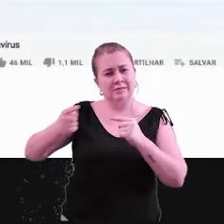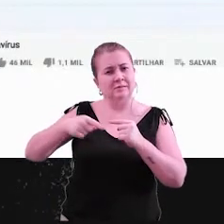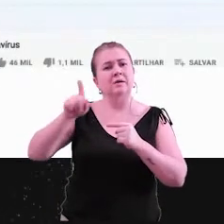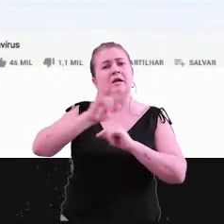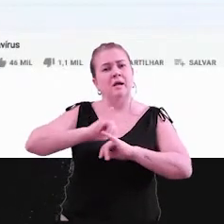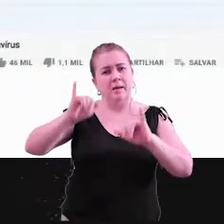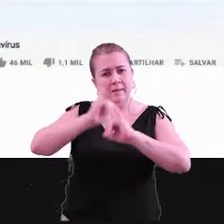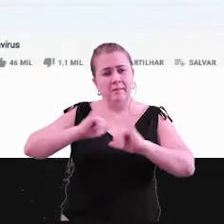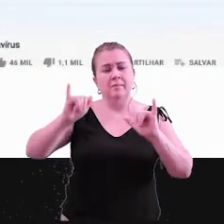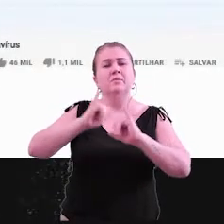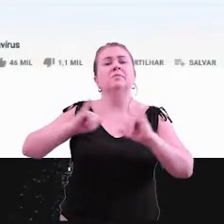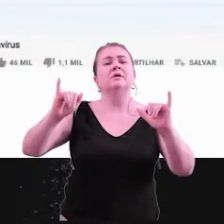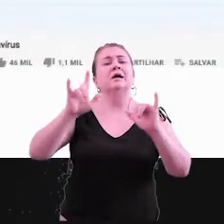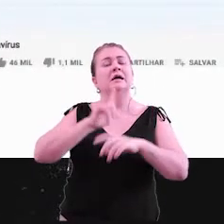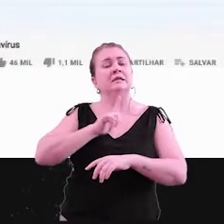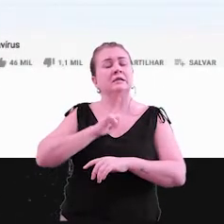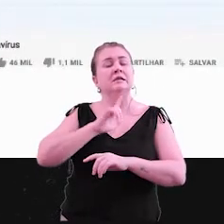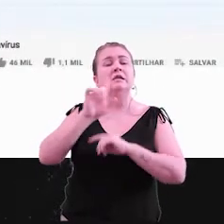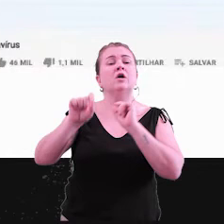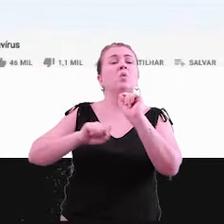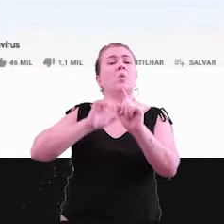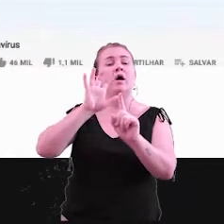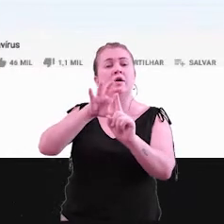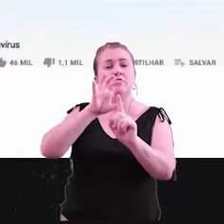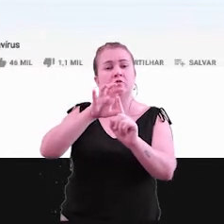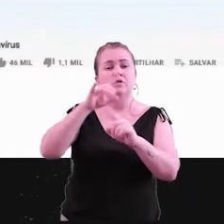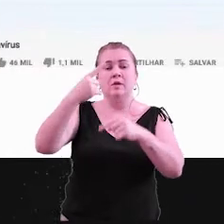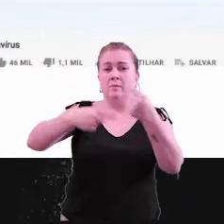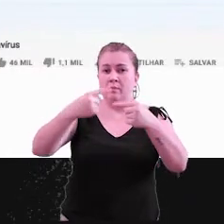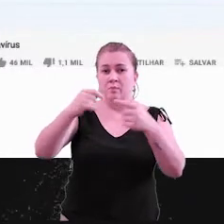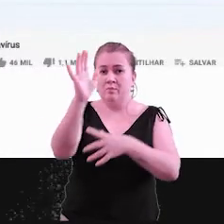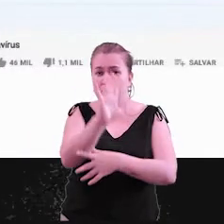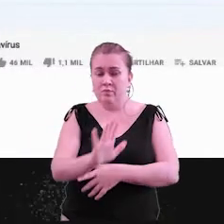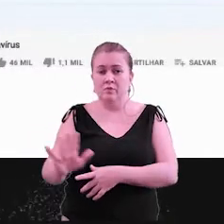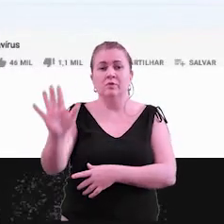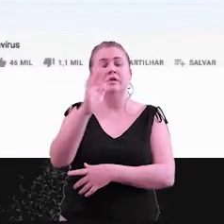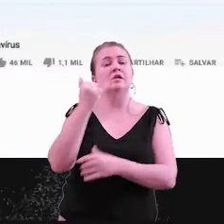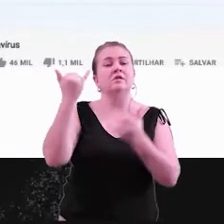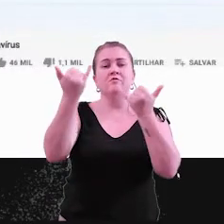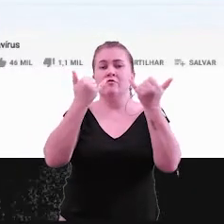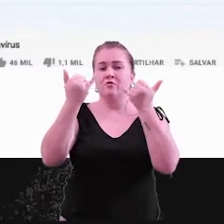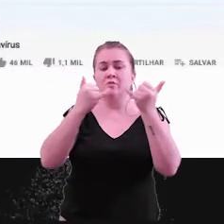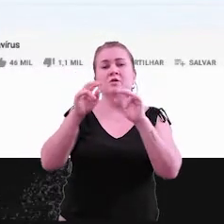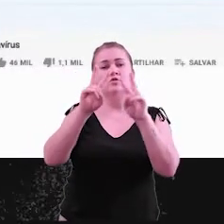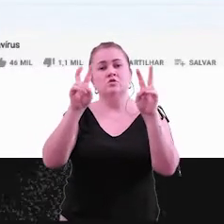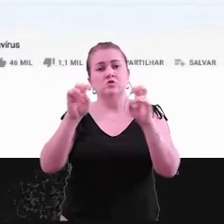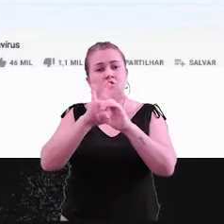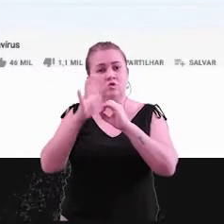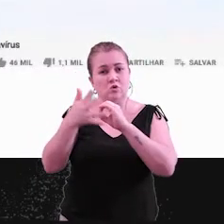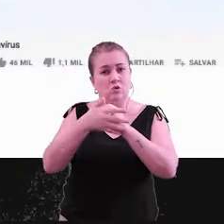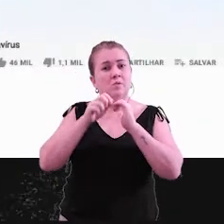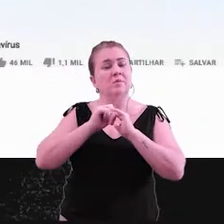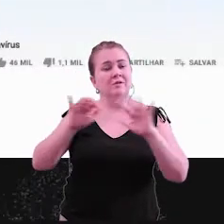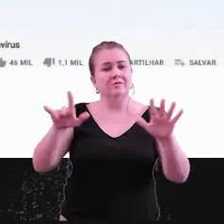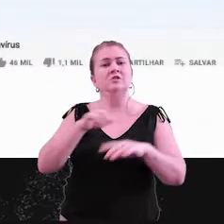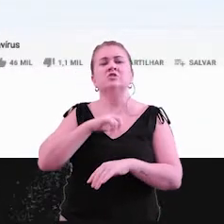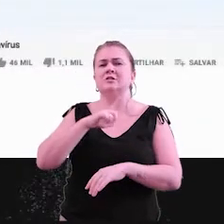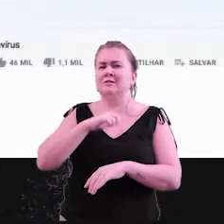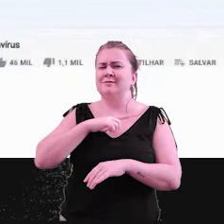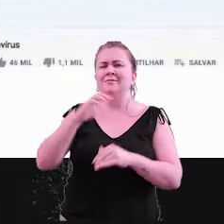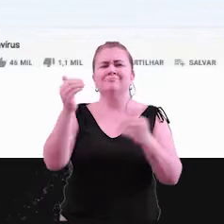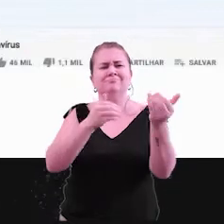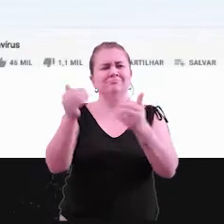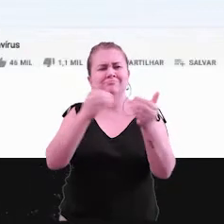influenciado as políticas nacionais e as informações sobre a Covid, né, com muitas visualizações,